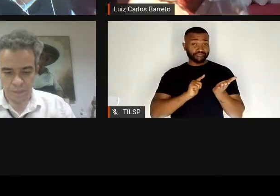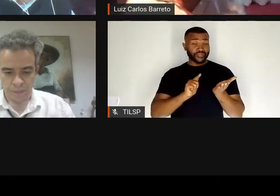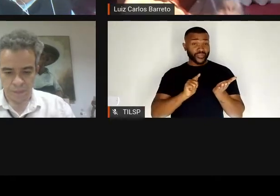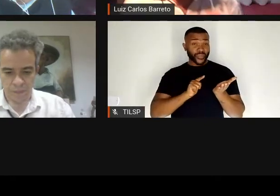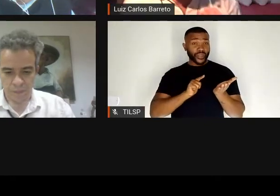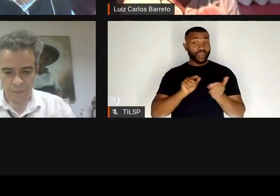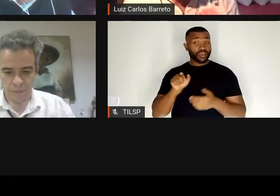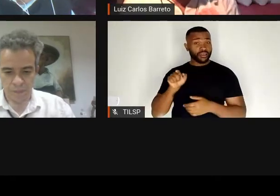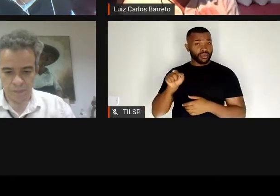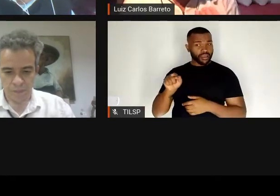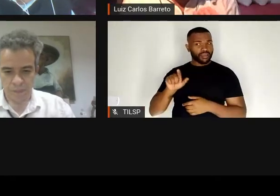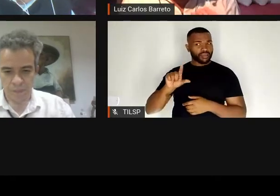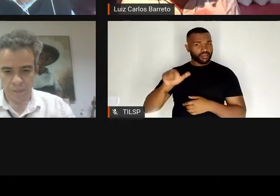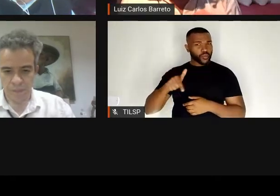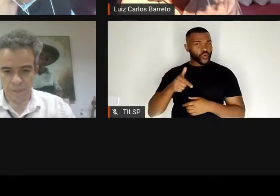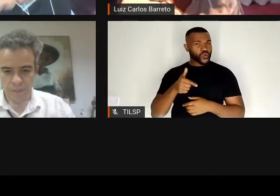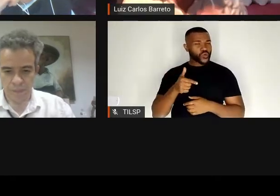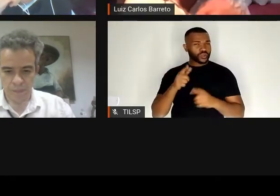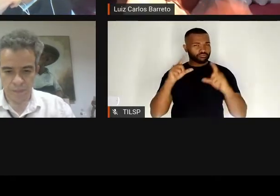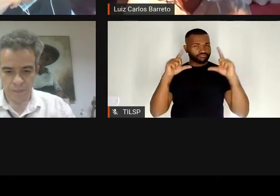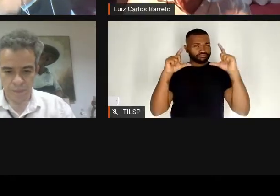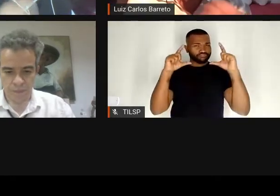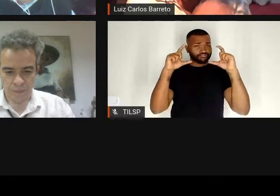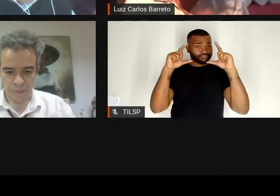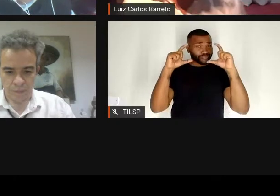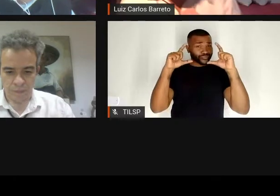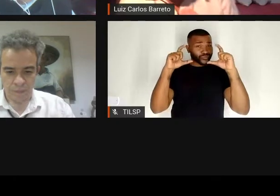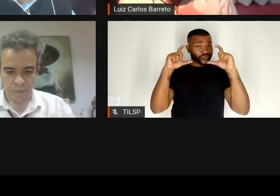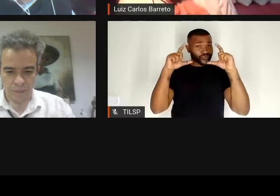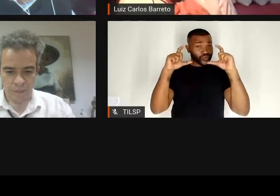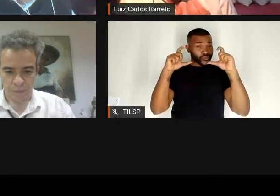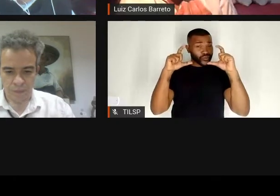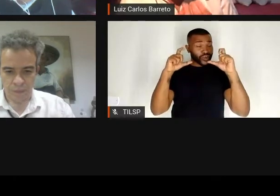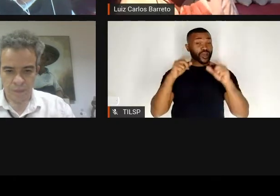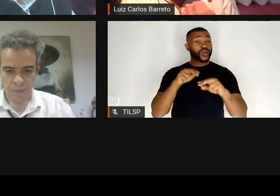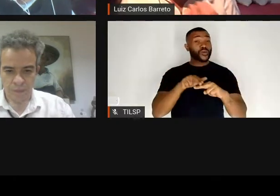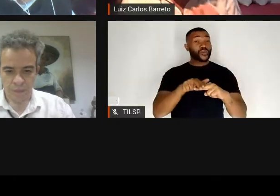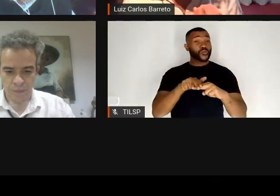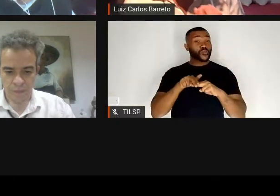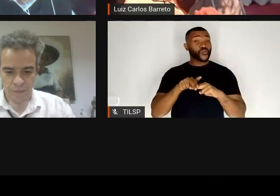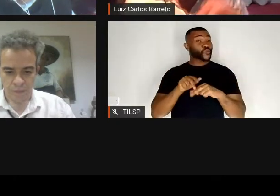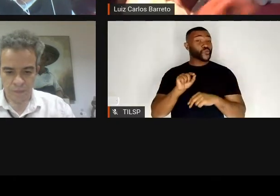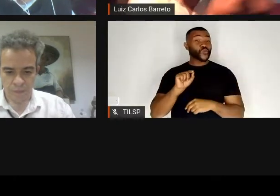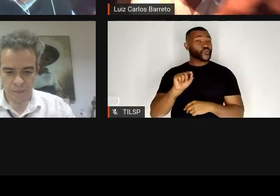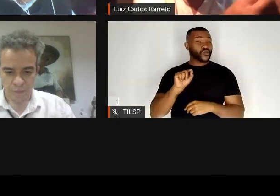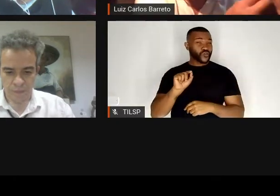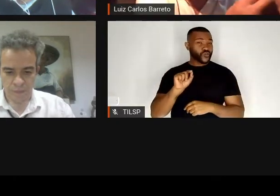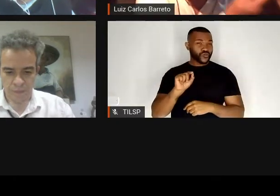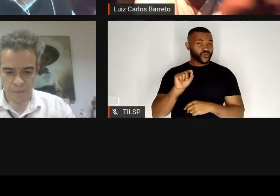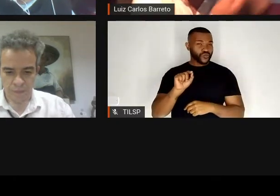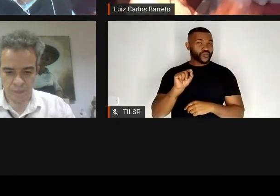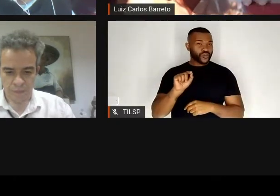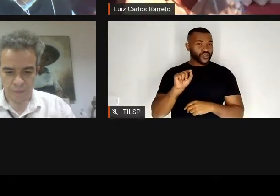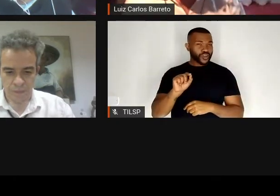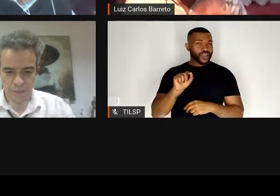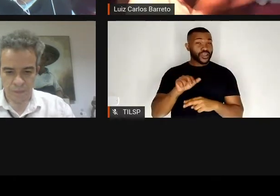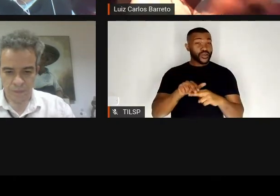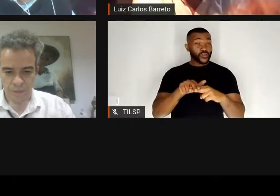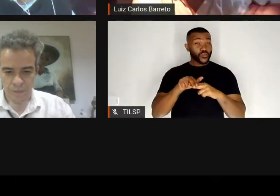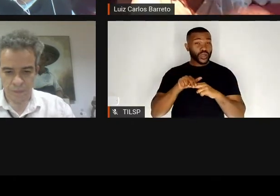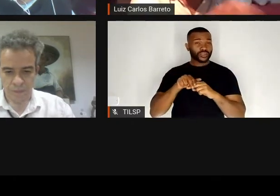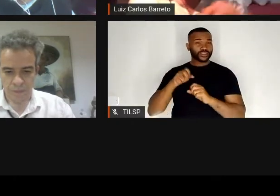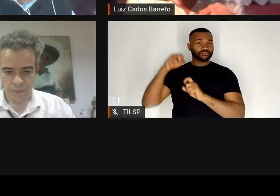tornou fotógrafo mais pela questão do paraquedismo,